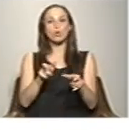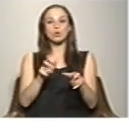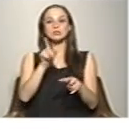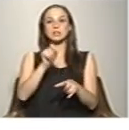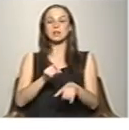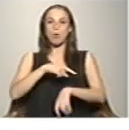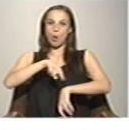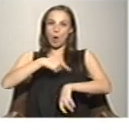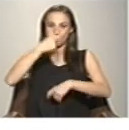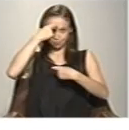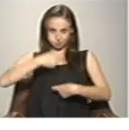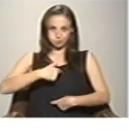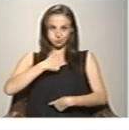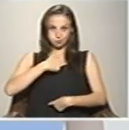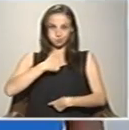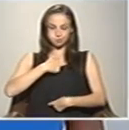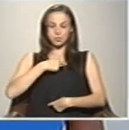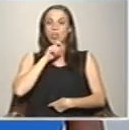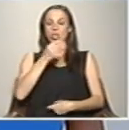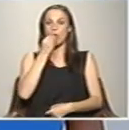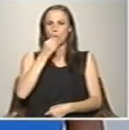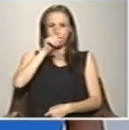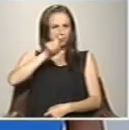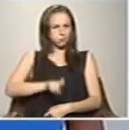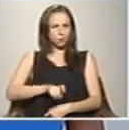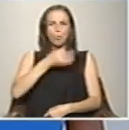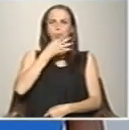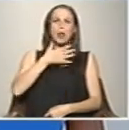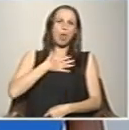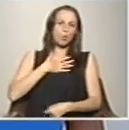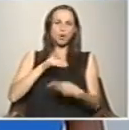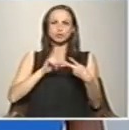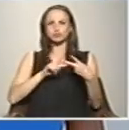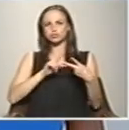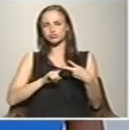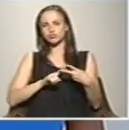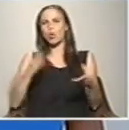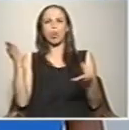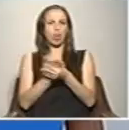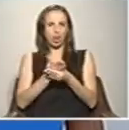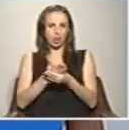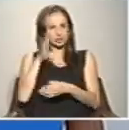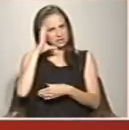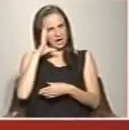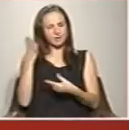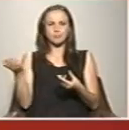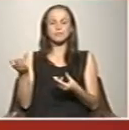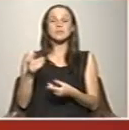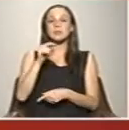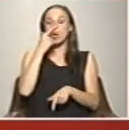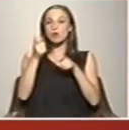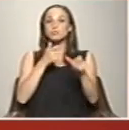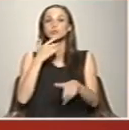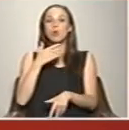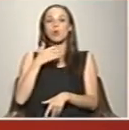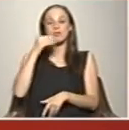relógio biológico, pode ser comida durante todo o dia. Pode ser ao pequeno almoço ou pode ser ao lanche, por exemplo. Principalmente nas pessoas com mais idade, por